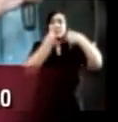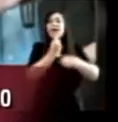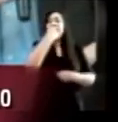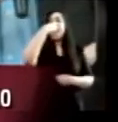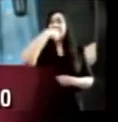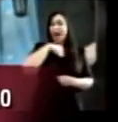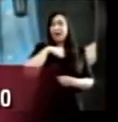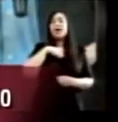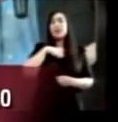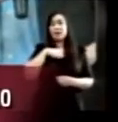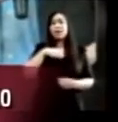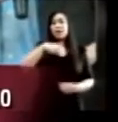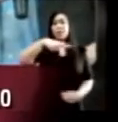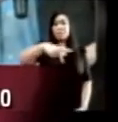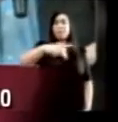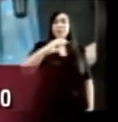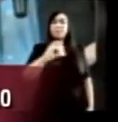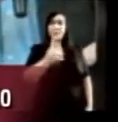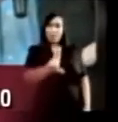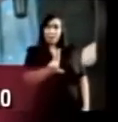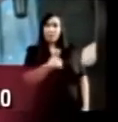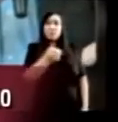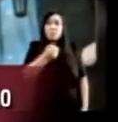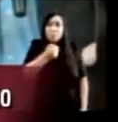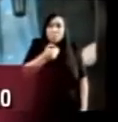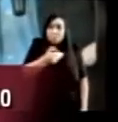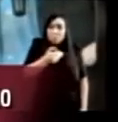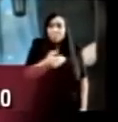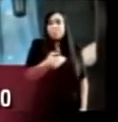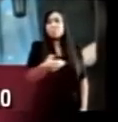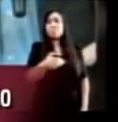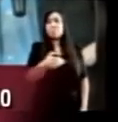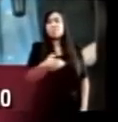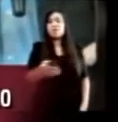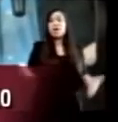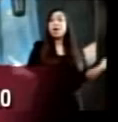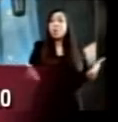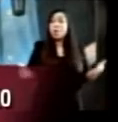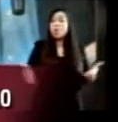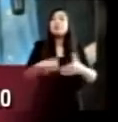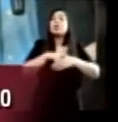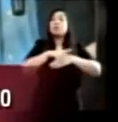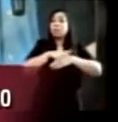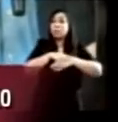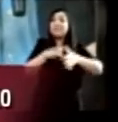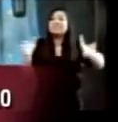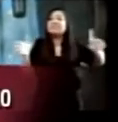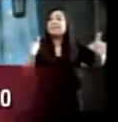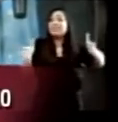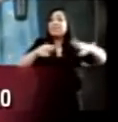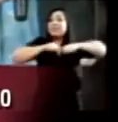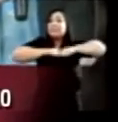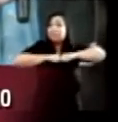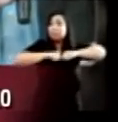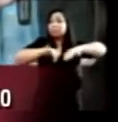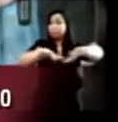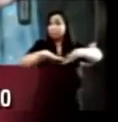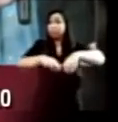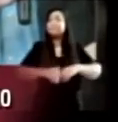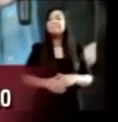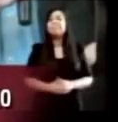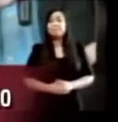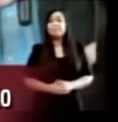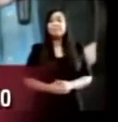para infecção recente, ou seja, que se encontra na fase de transmissão da